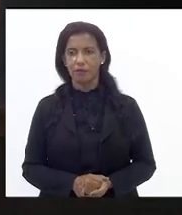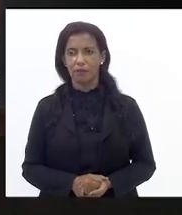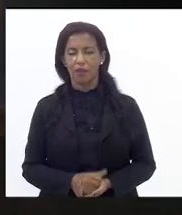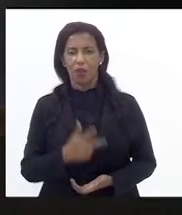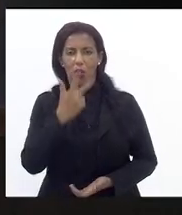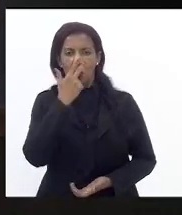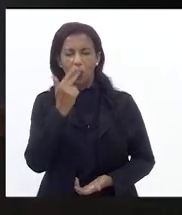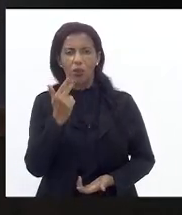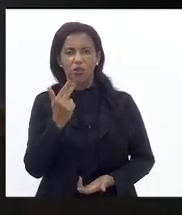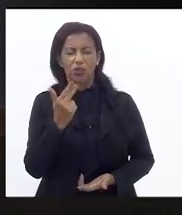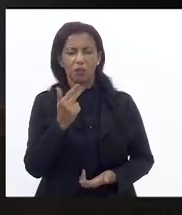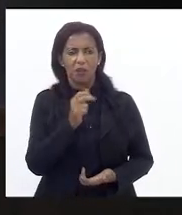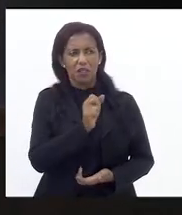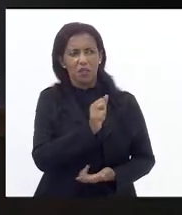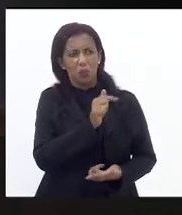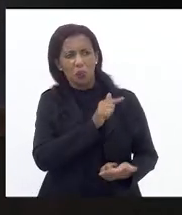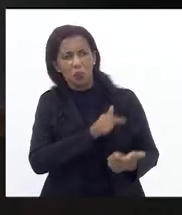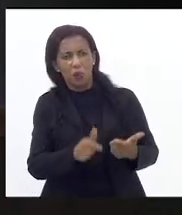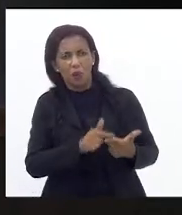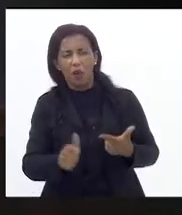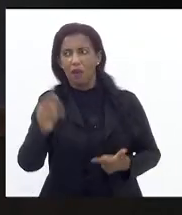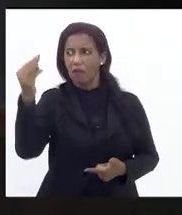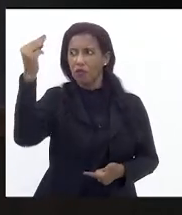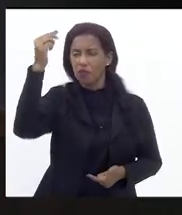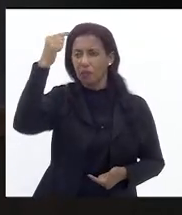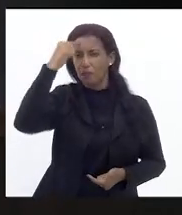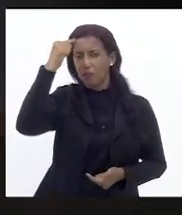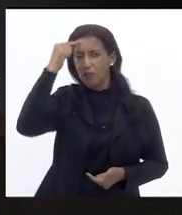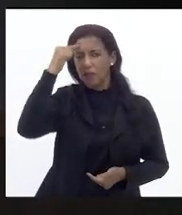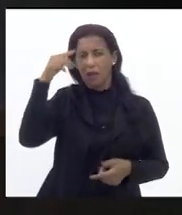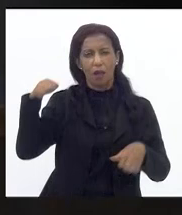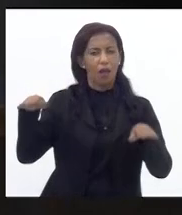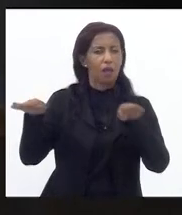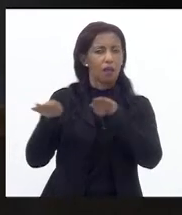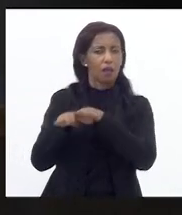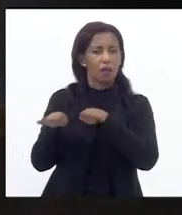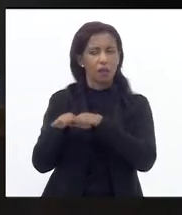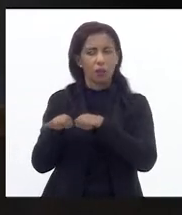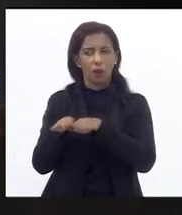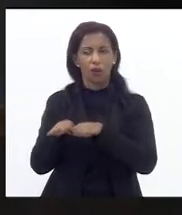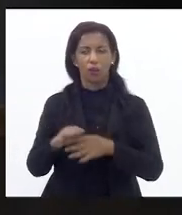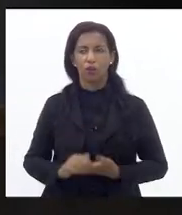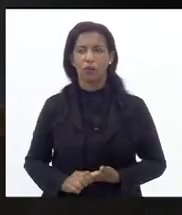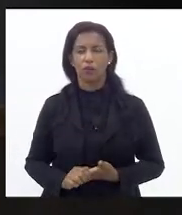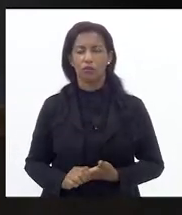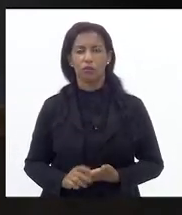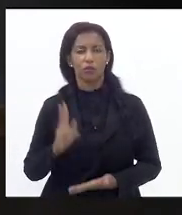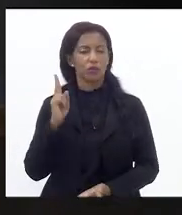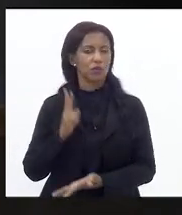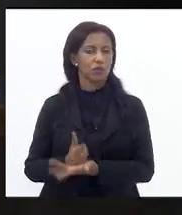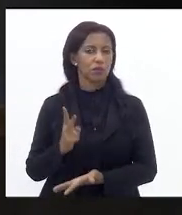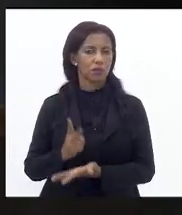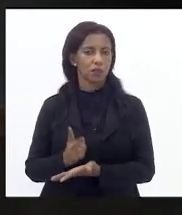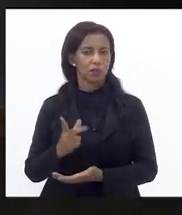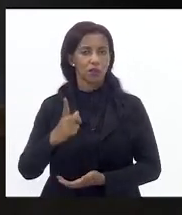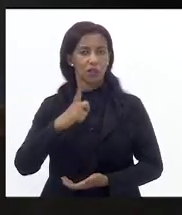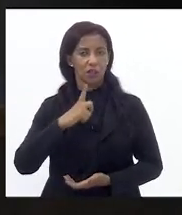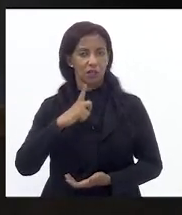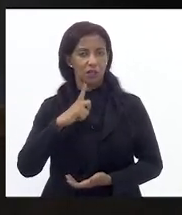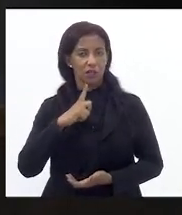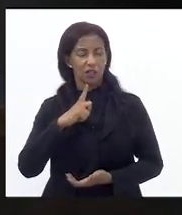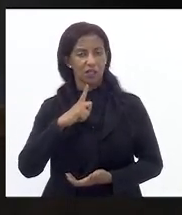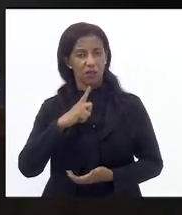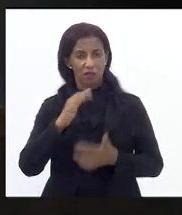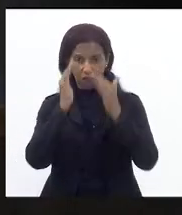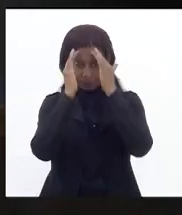síndrome que ele faz pensar da mesma forma com aqueles que um que sempre ele teve que